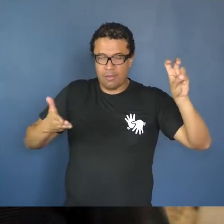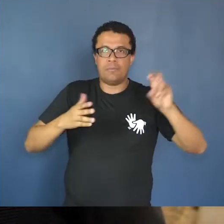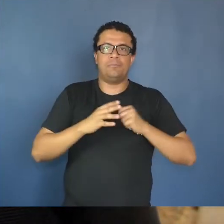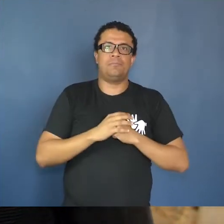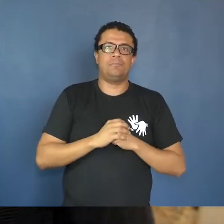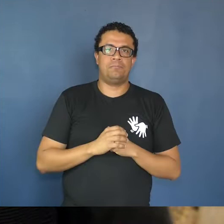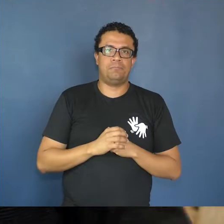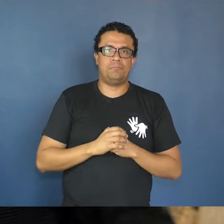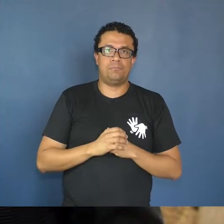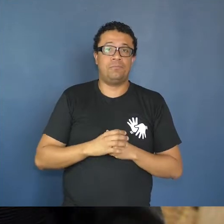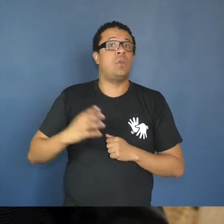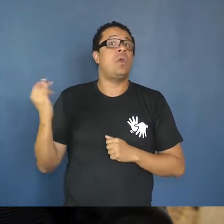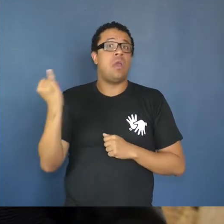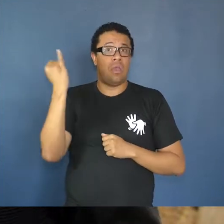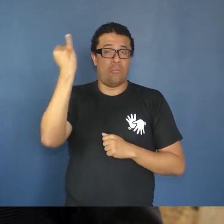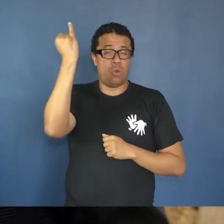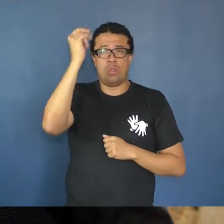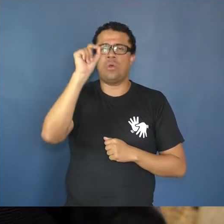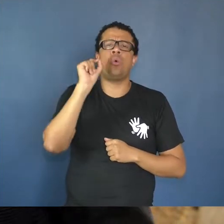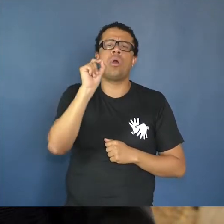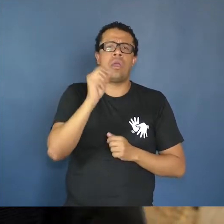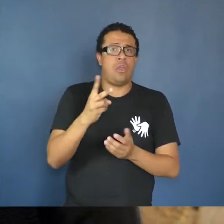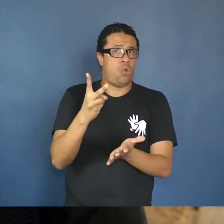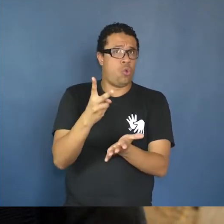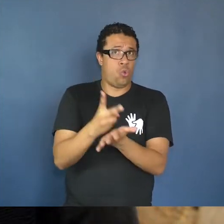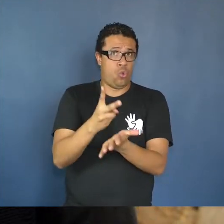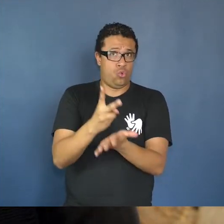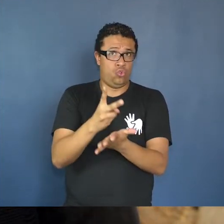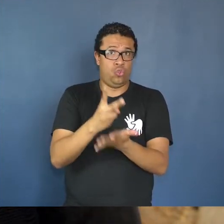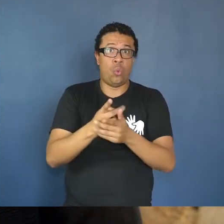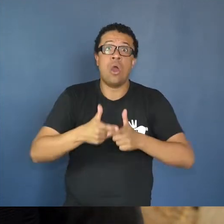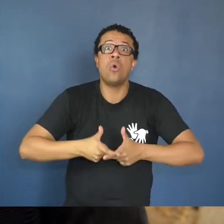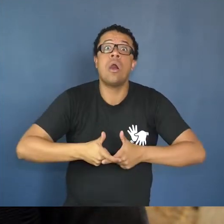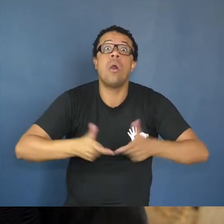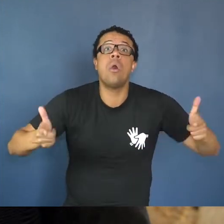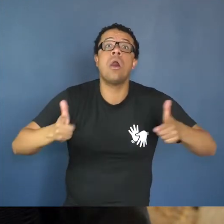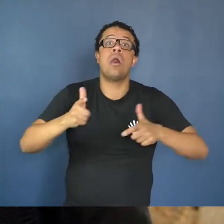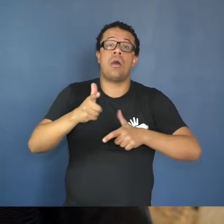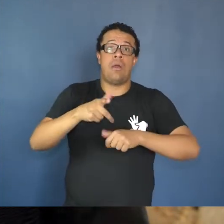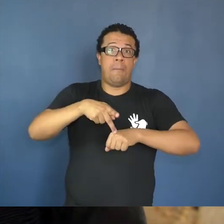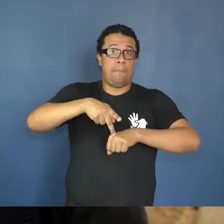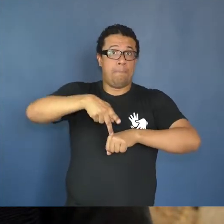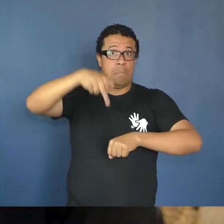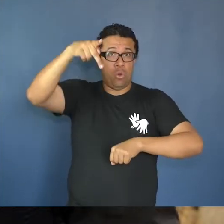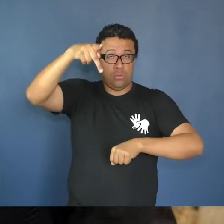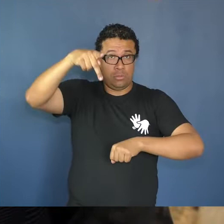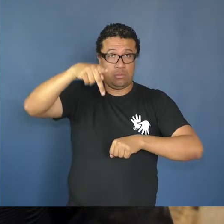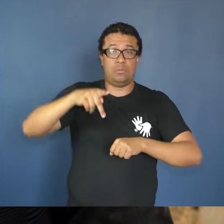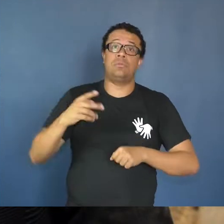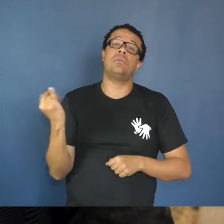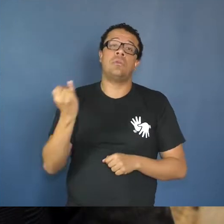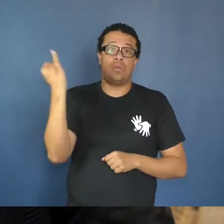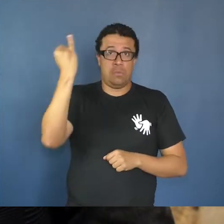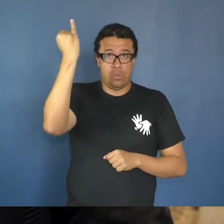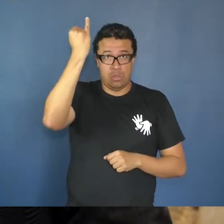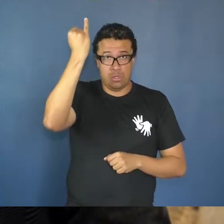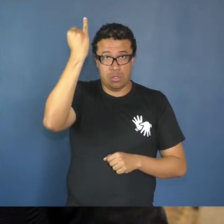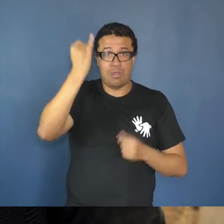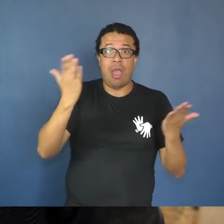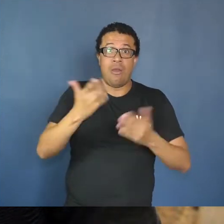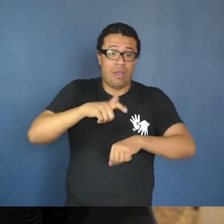Acho que o fundamental é a gente continuar ampliando a pós-graduação num momento em que